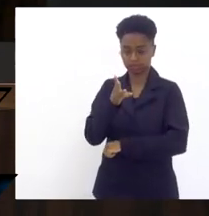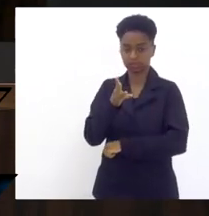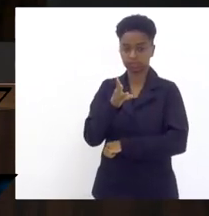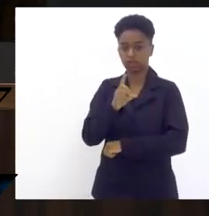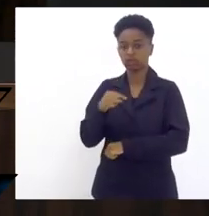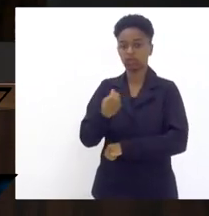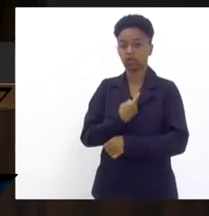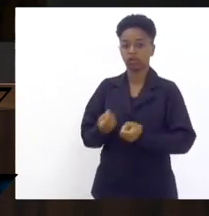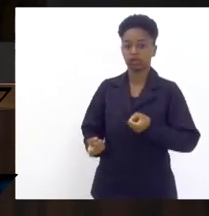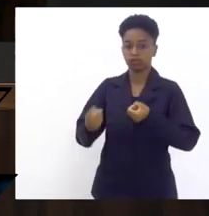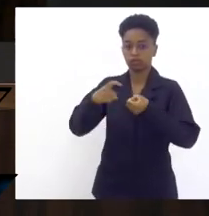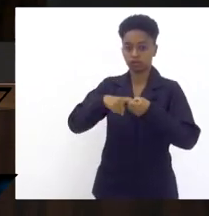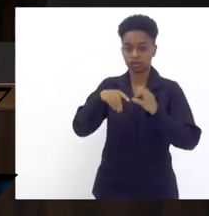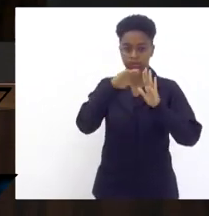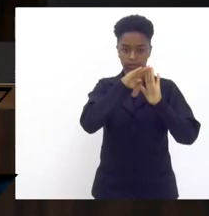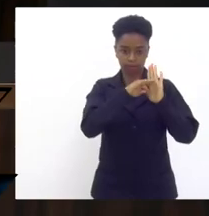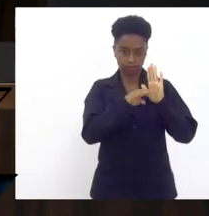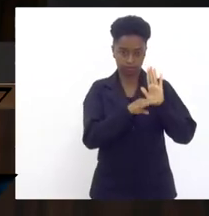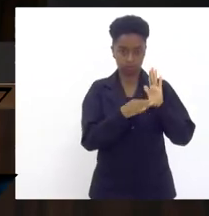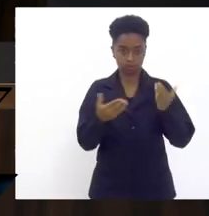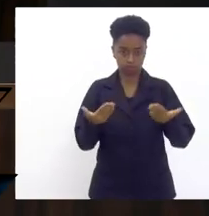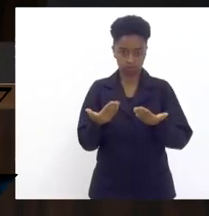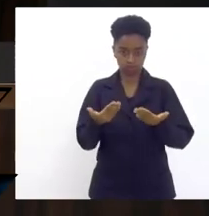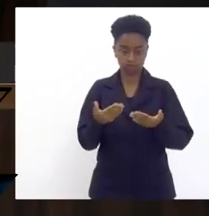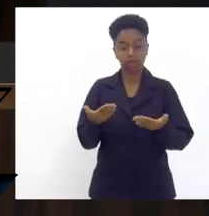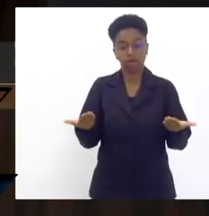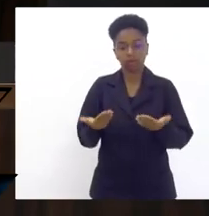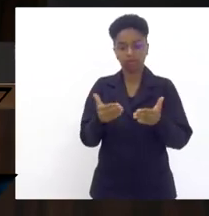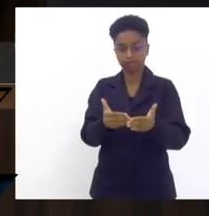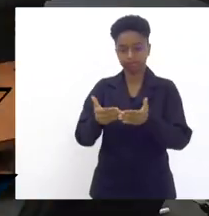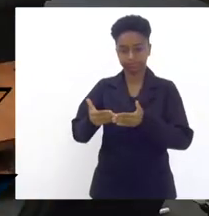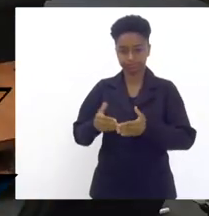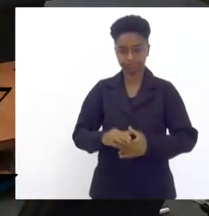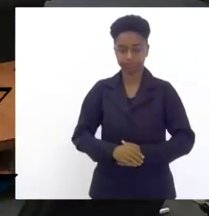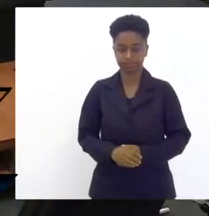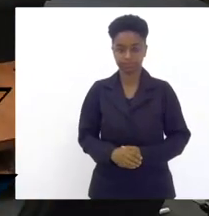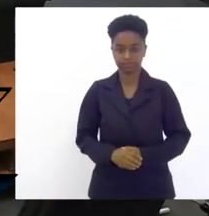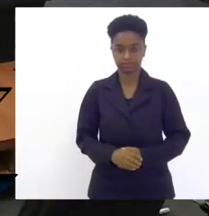retornaremos com a ordem do dia está suspensa a sessão